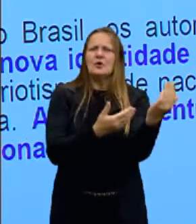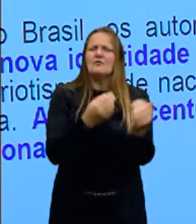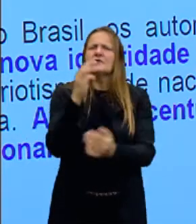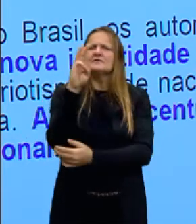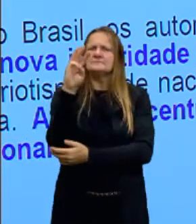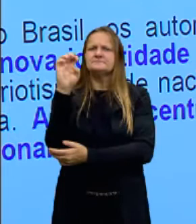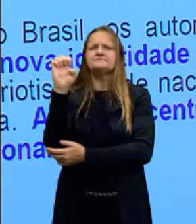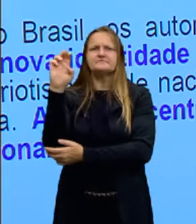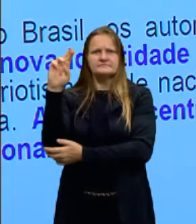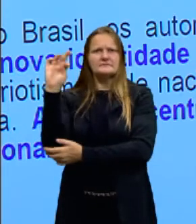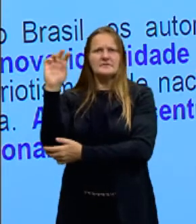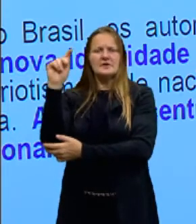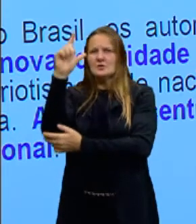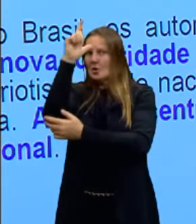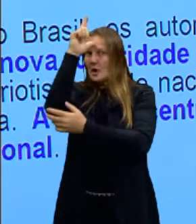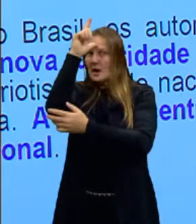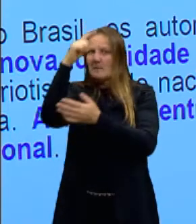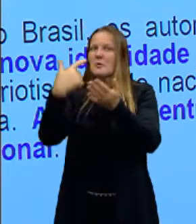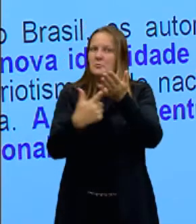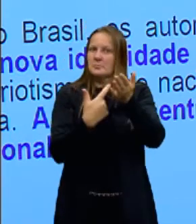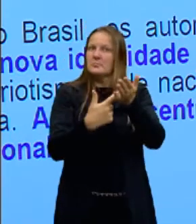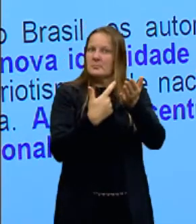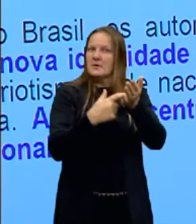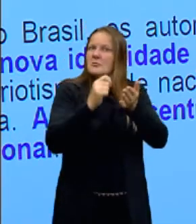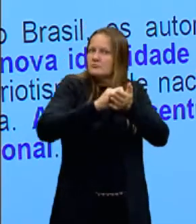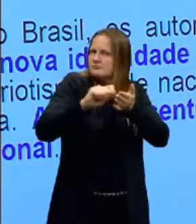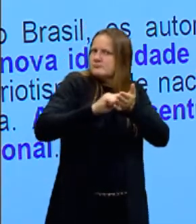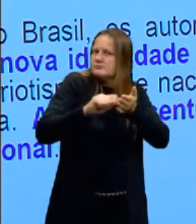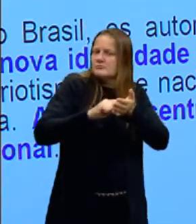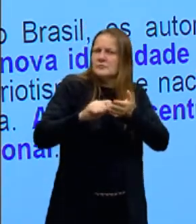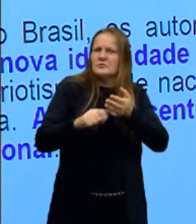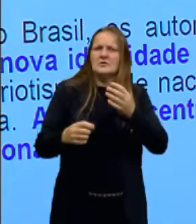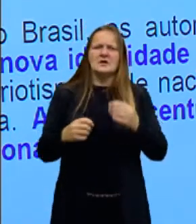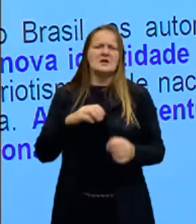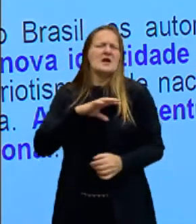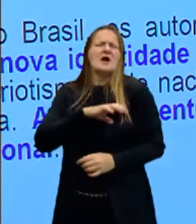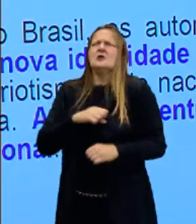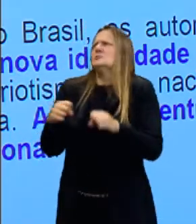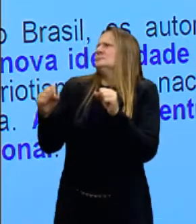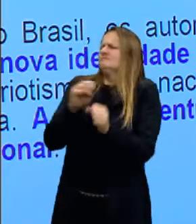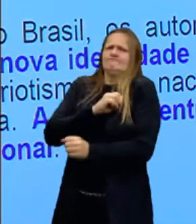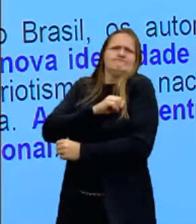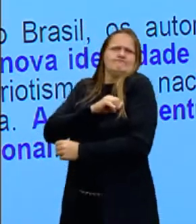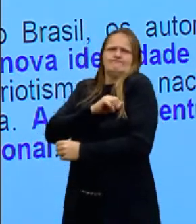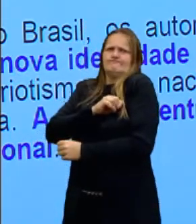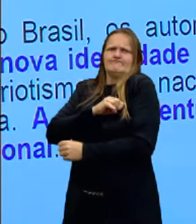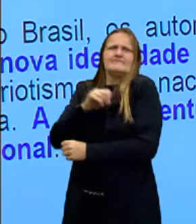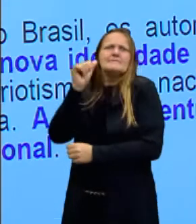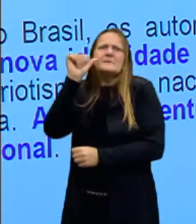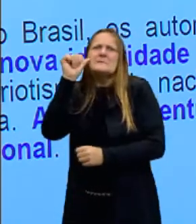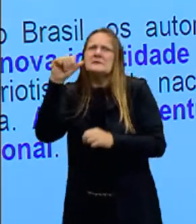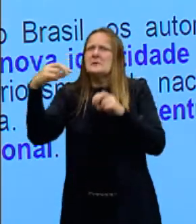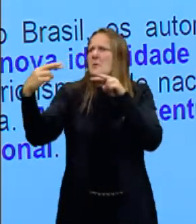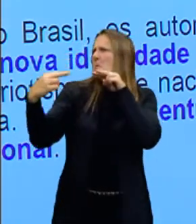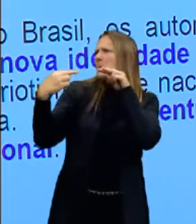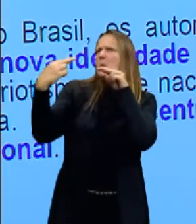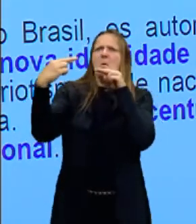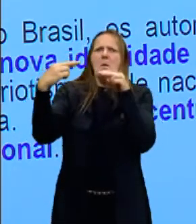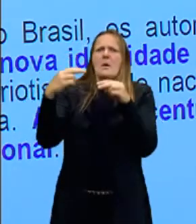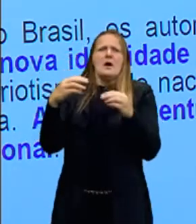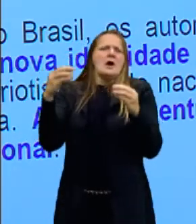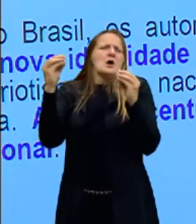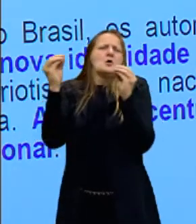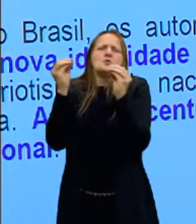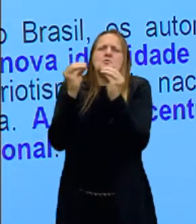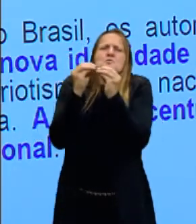é uma obra de um autor alemão chamado e o ranghetti que é o cara que ia se apaixona pela pela mina e ele vai lá e